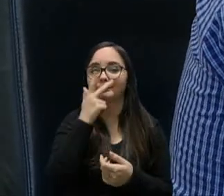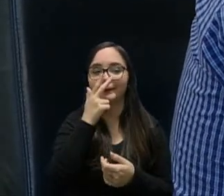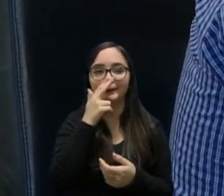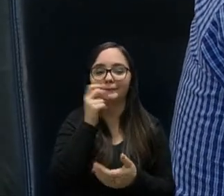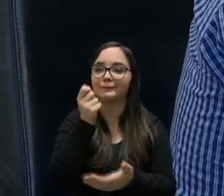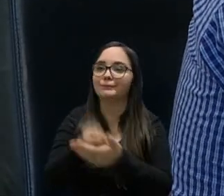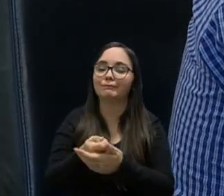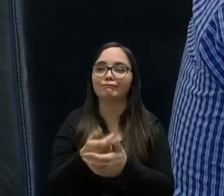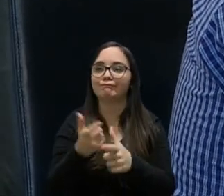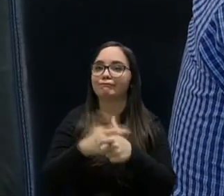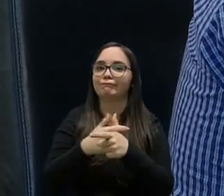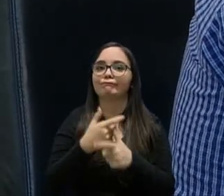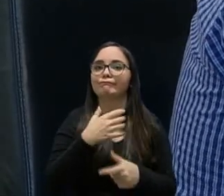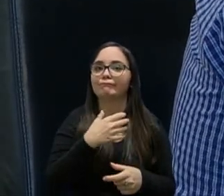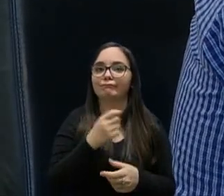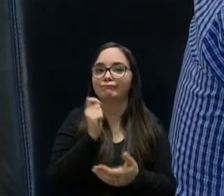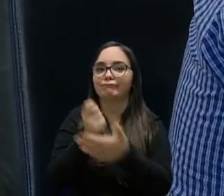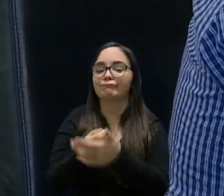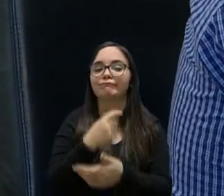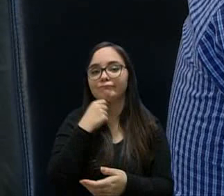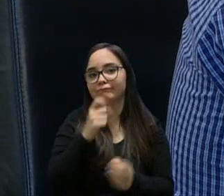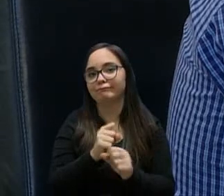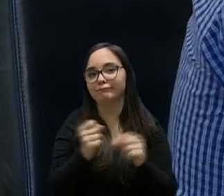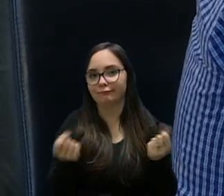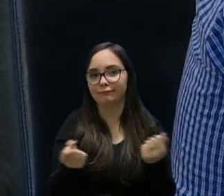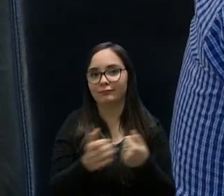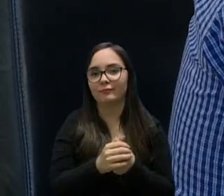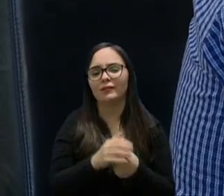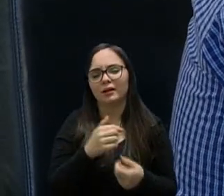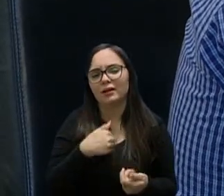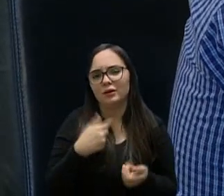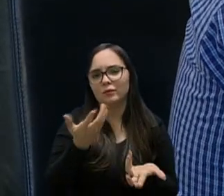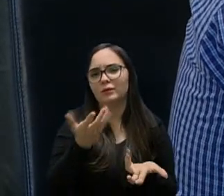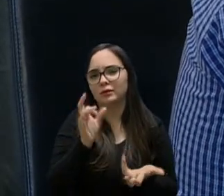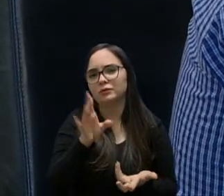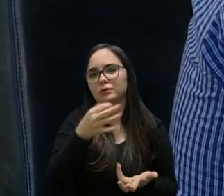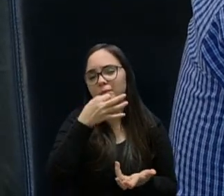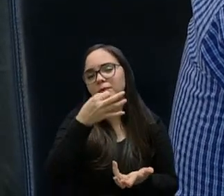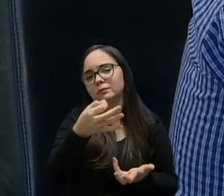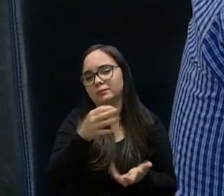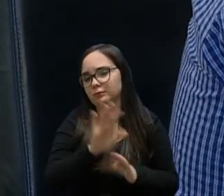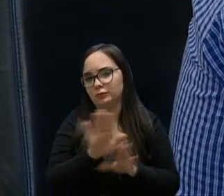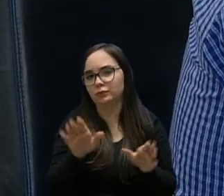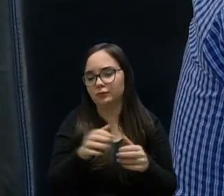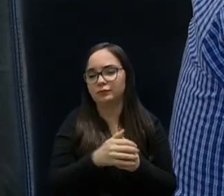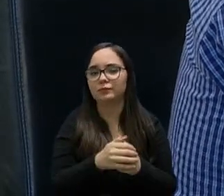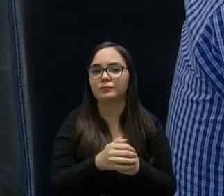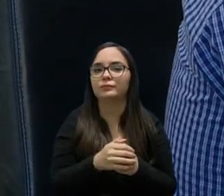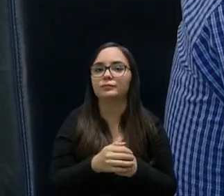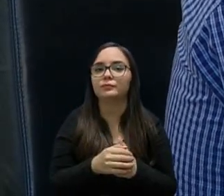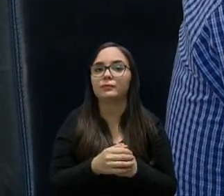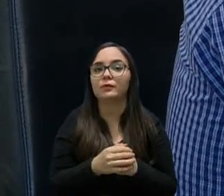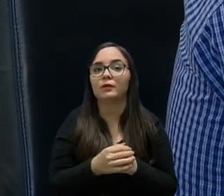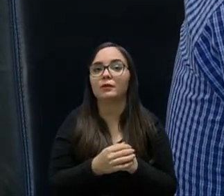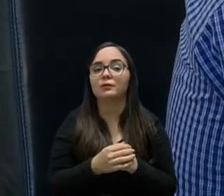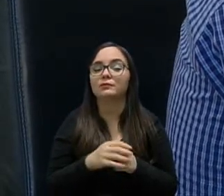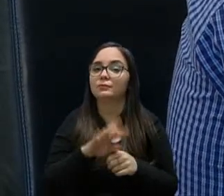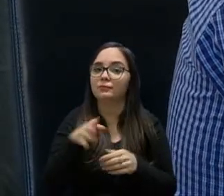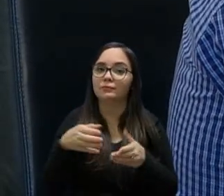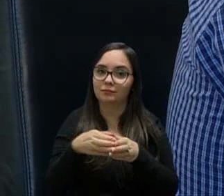né então não queria apenas por uma um palpite né uma sugestão para que a a